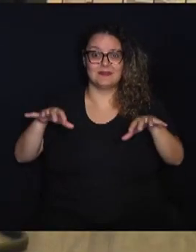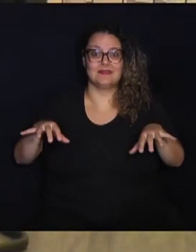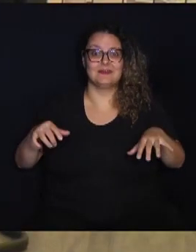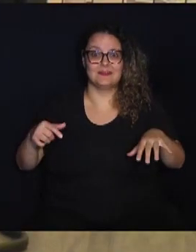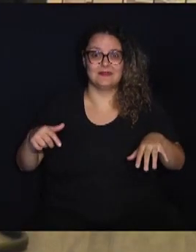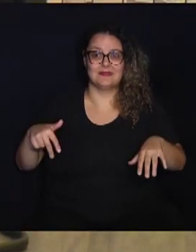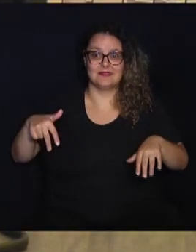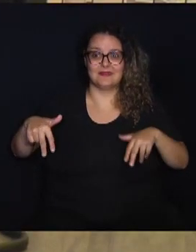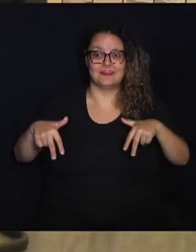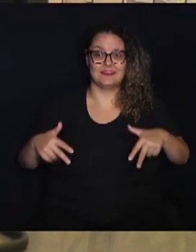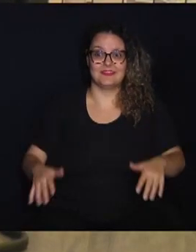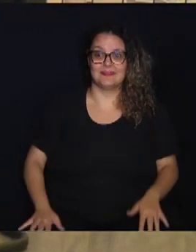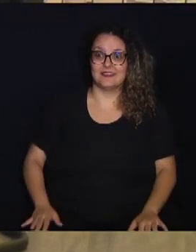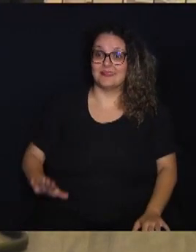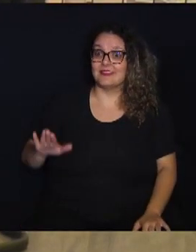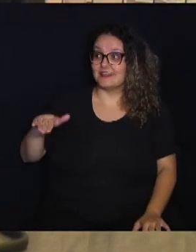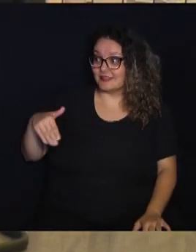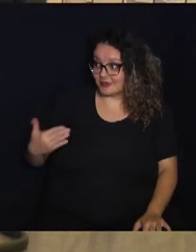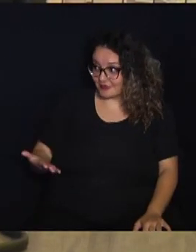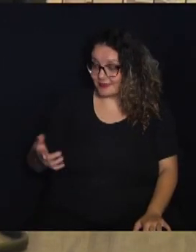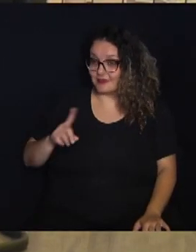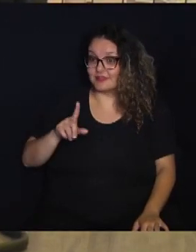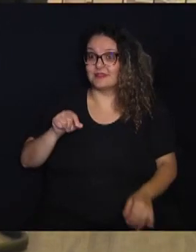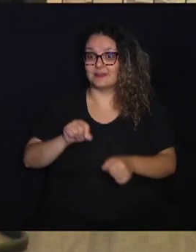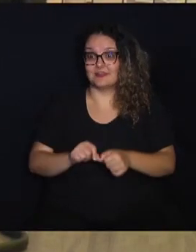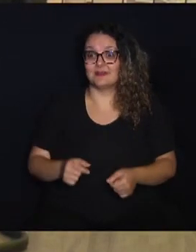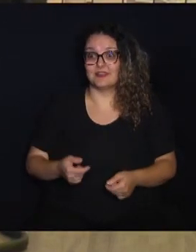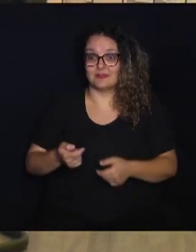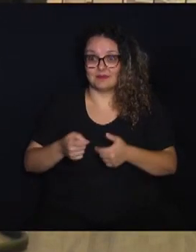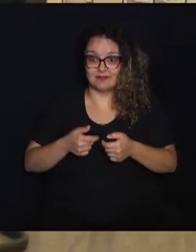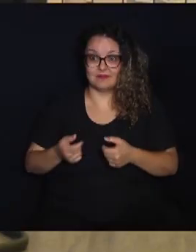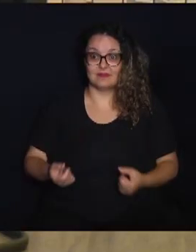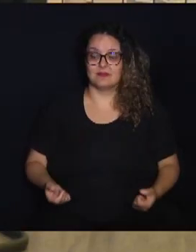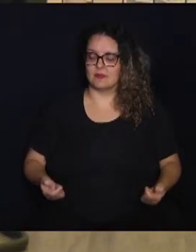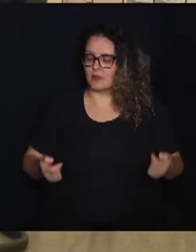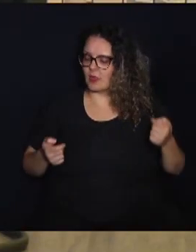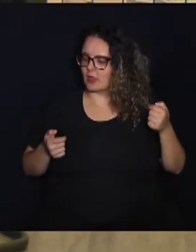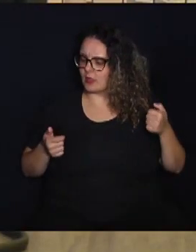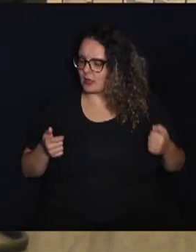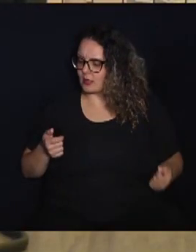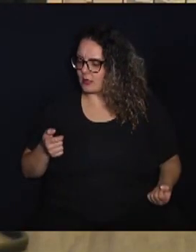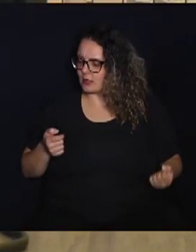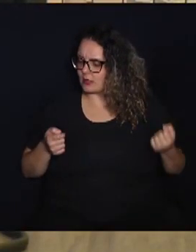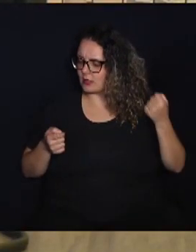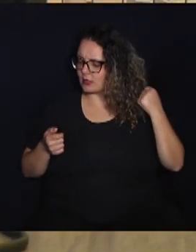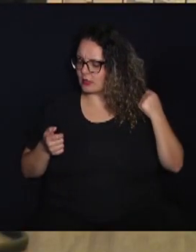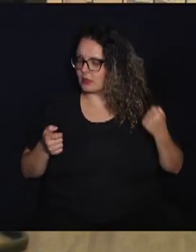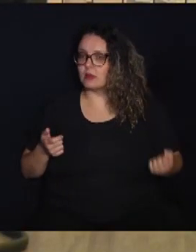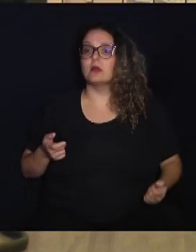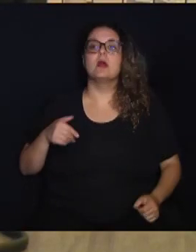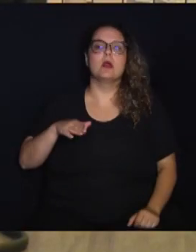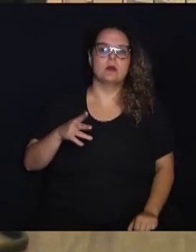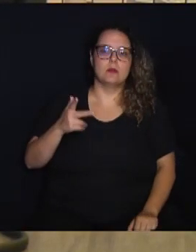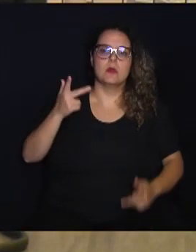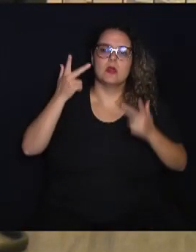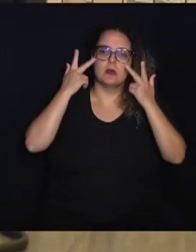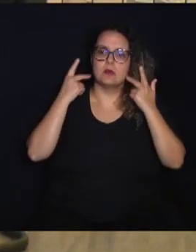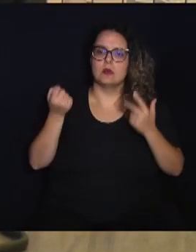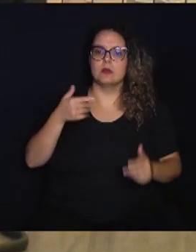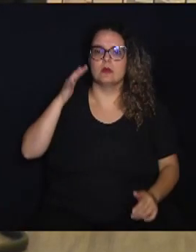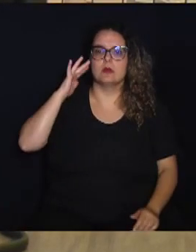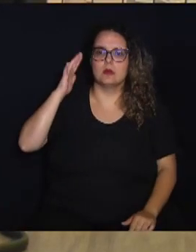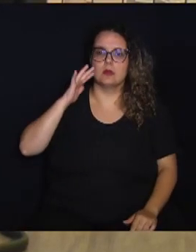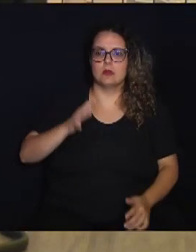personas aí, gente. Isso quando não faz mexendo no celular, né? Isso a gente vê. Isso é muito mais comum do que vocês imaginam. Isso é uma